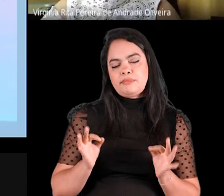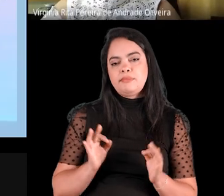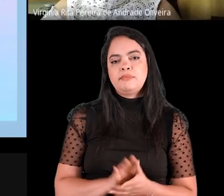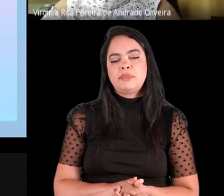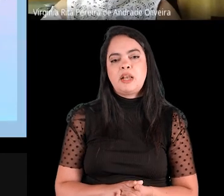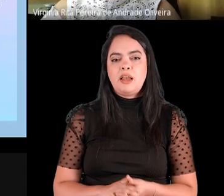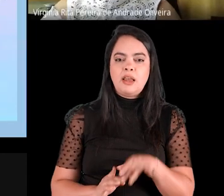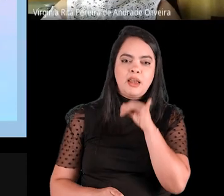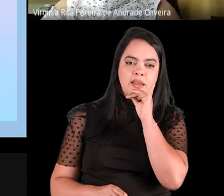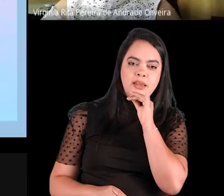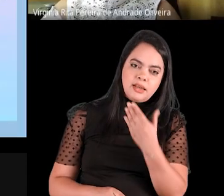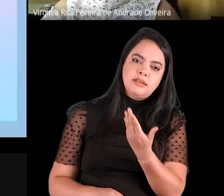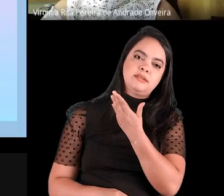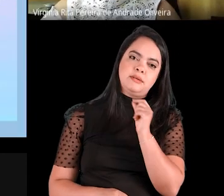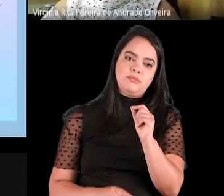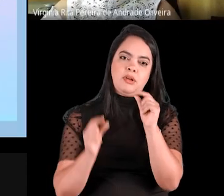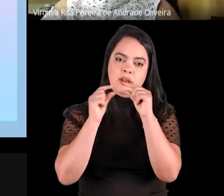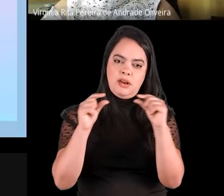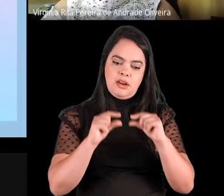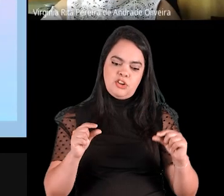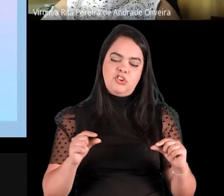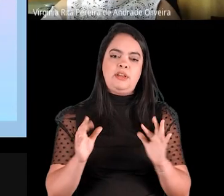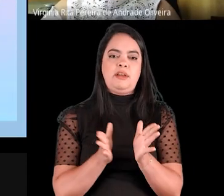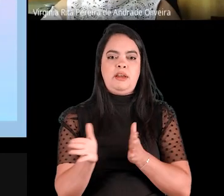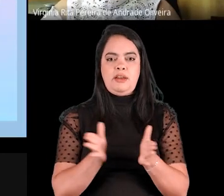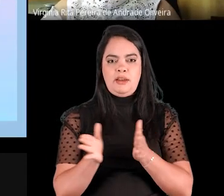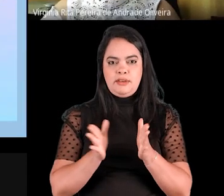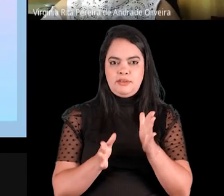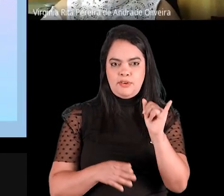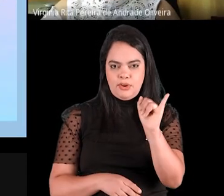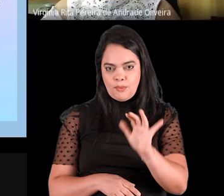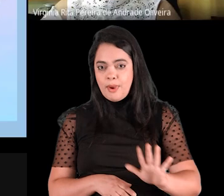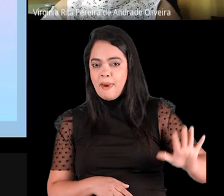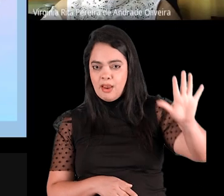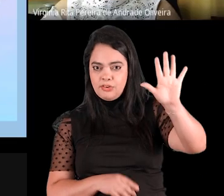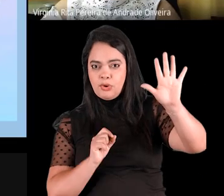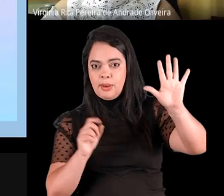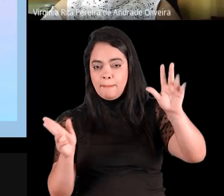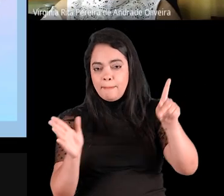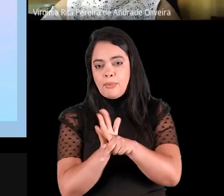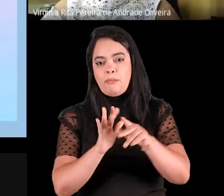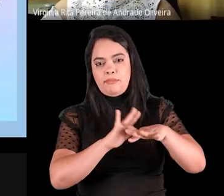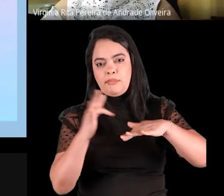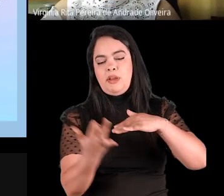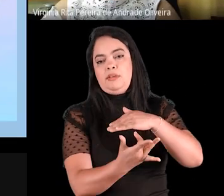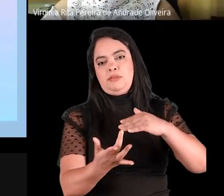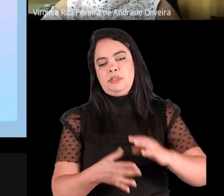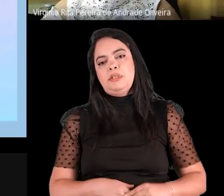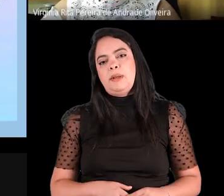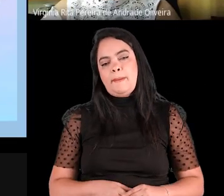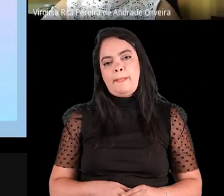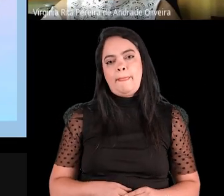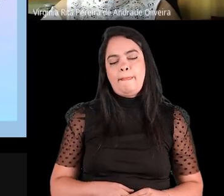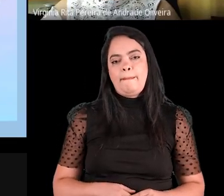a Terezinha que fez, da legenda acessível em uma imagem para as redes sociais. E aí ela até chama